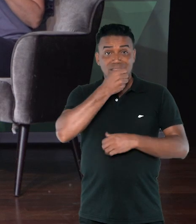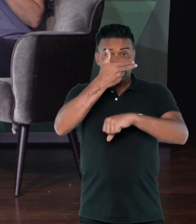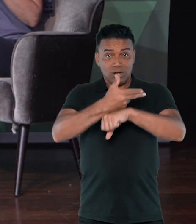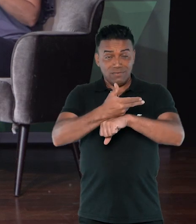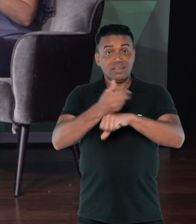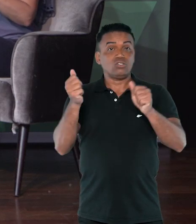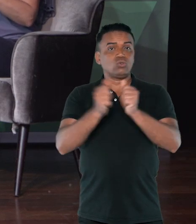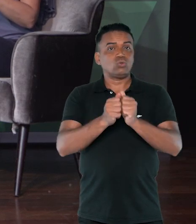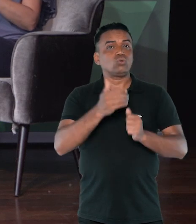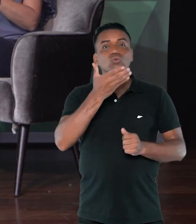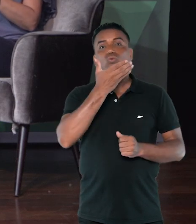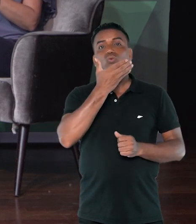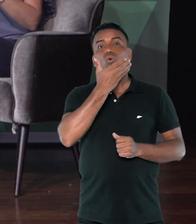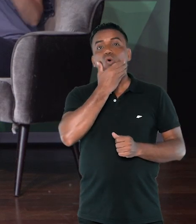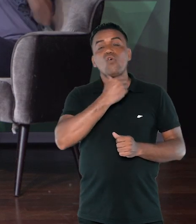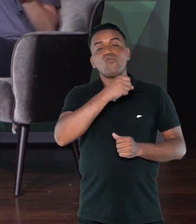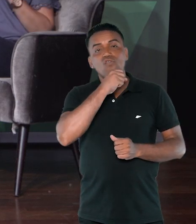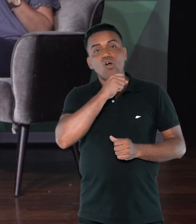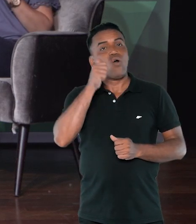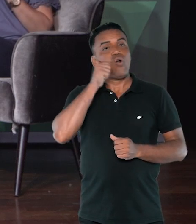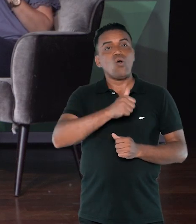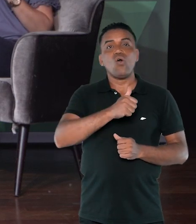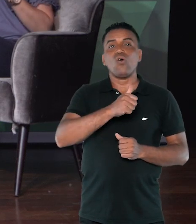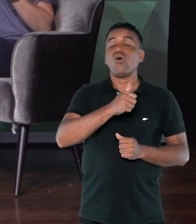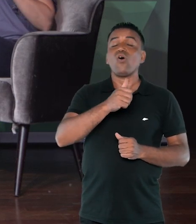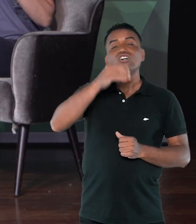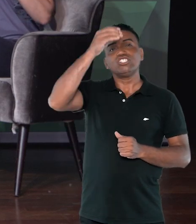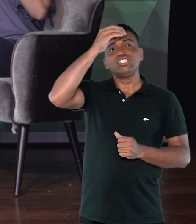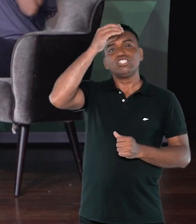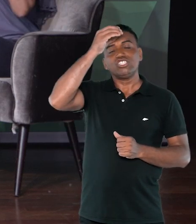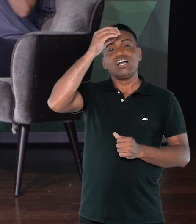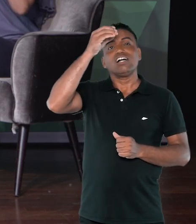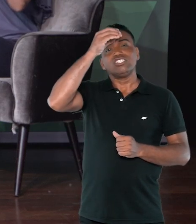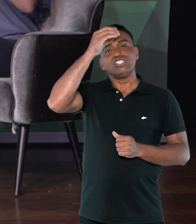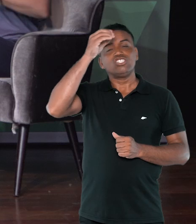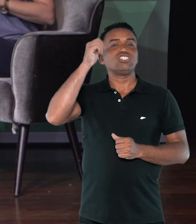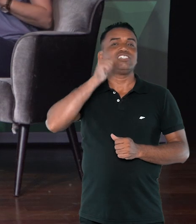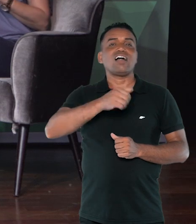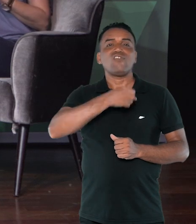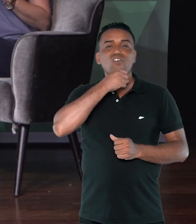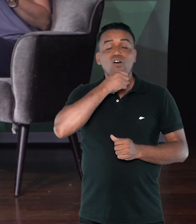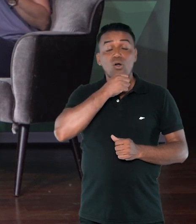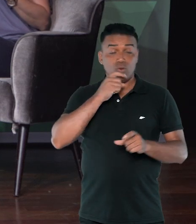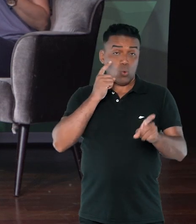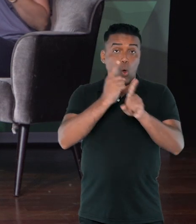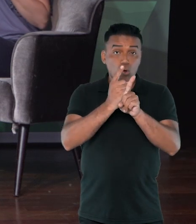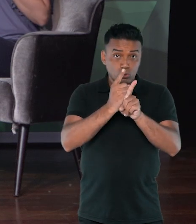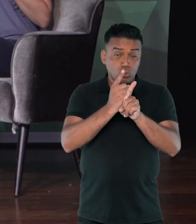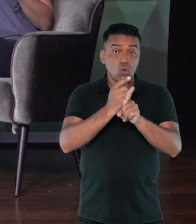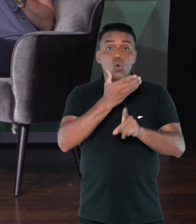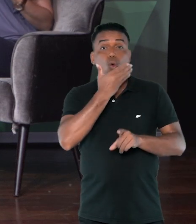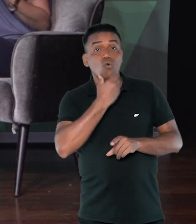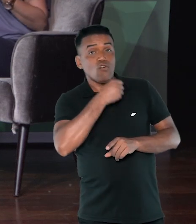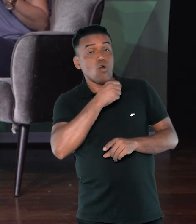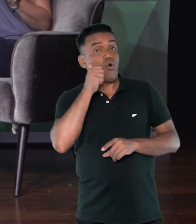o encontro do meu avô com a minha avó, a minha mãe me contou. Mas eu coloquei de um jeito que eu